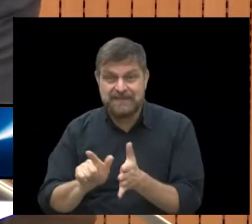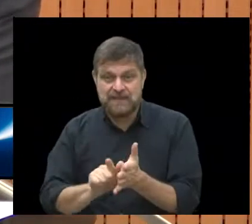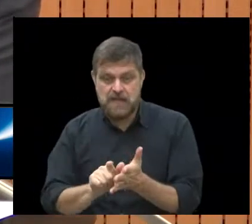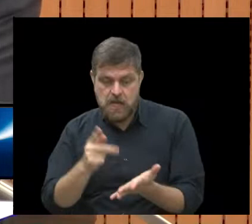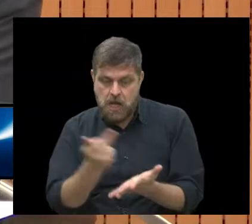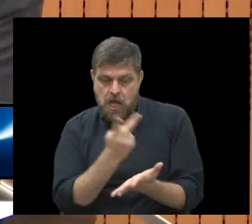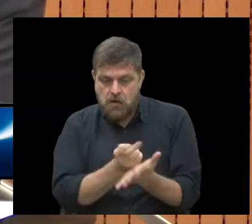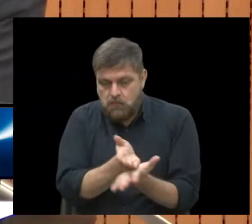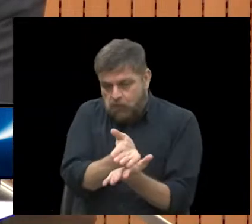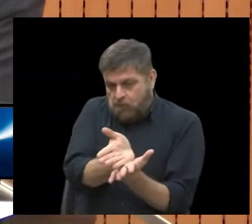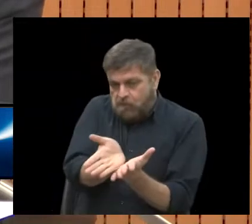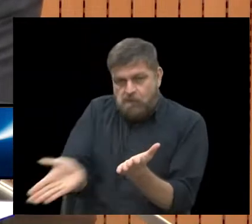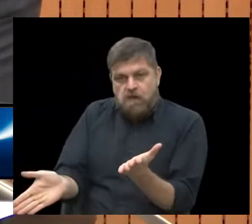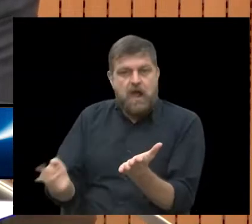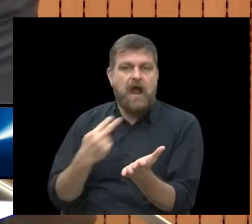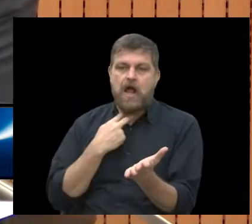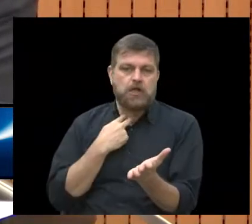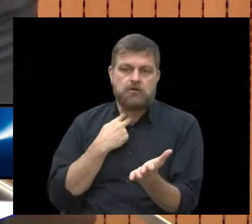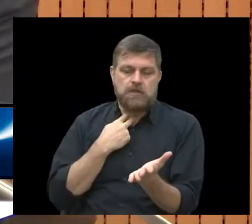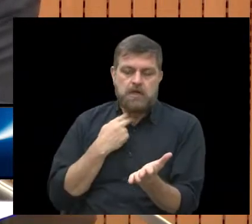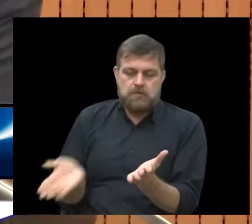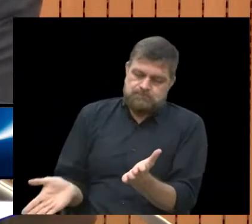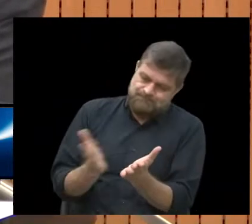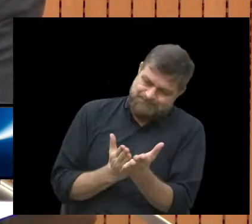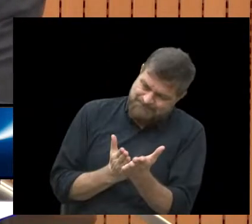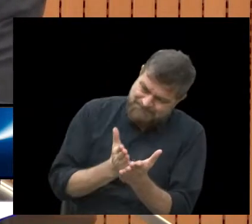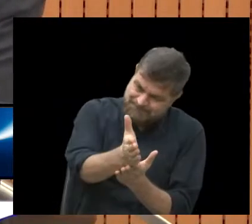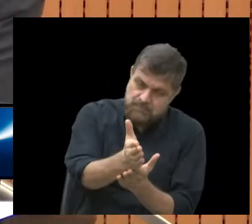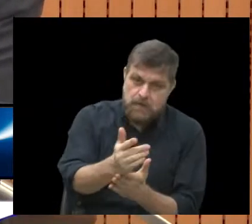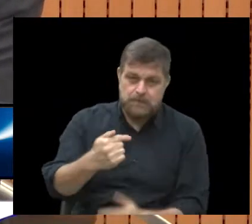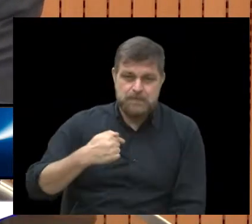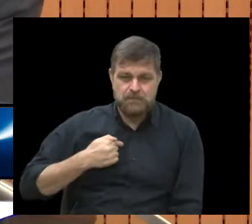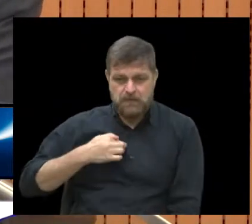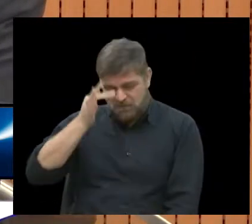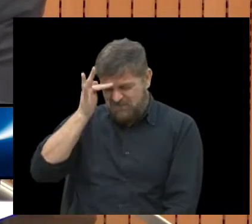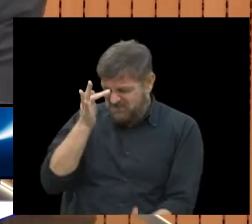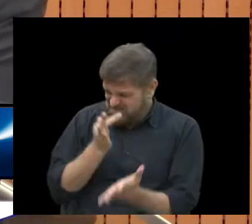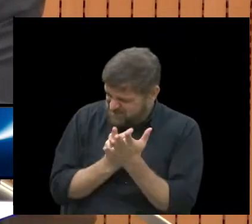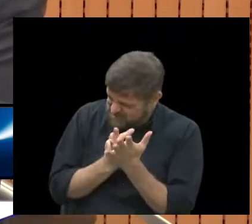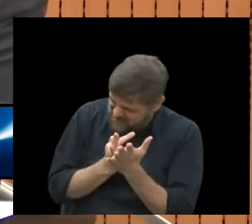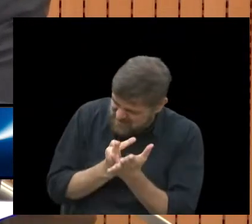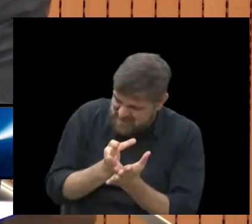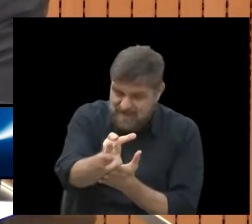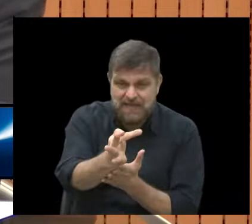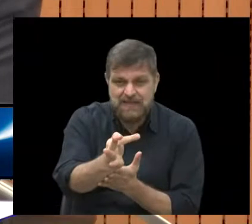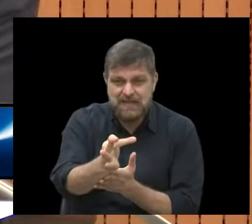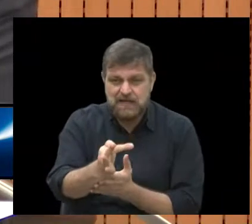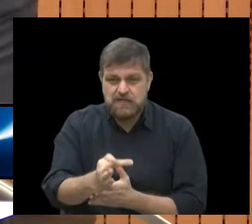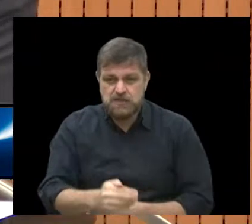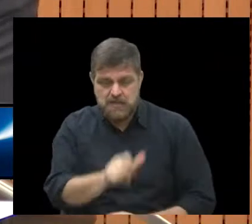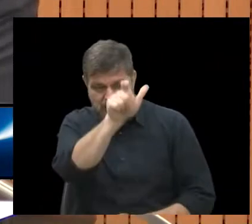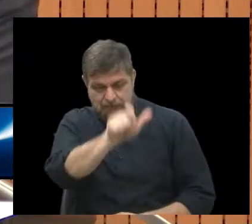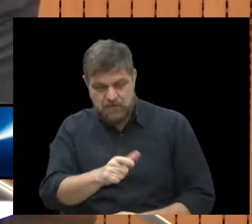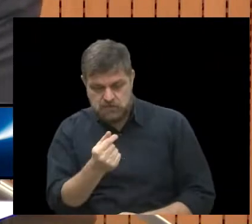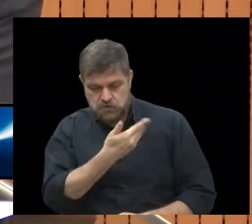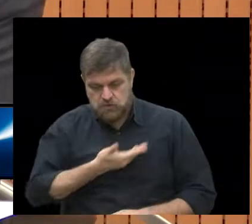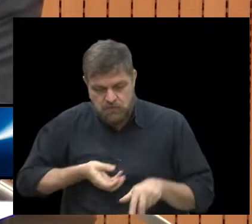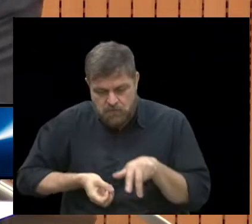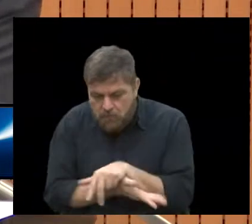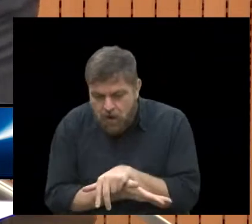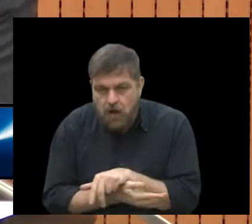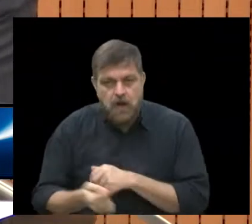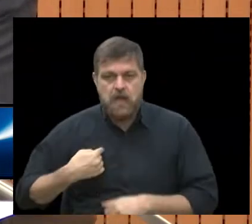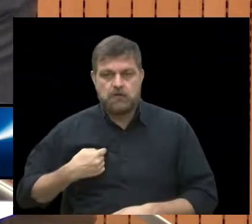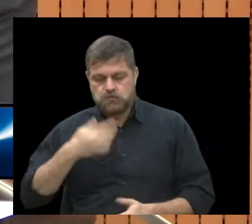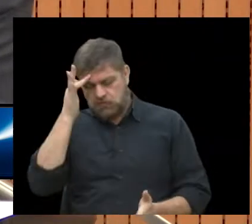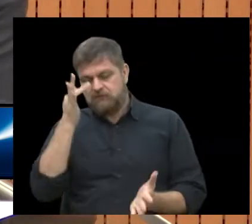caminho, eu não compactuo. Fiel, fidelidade a corrupto, corrupto